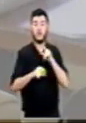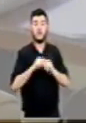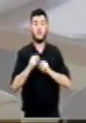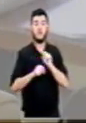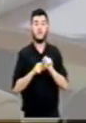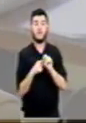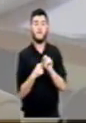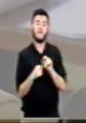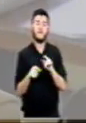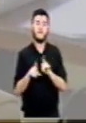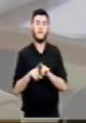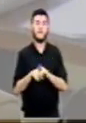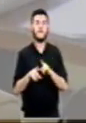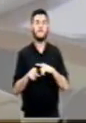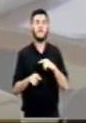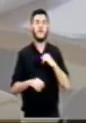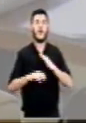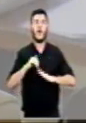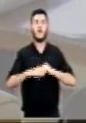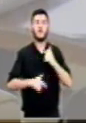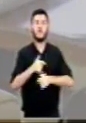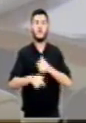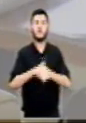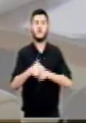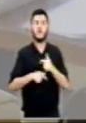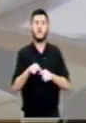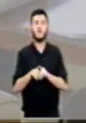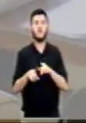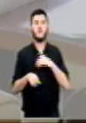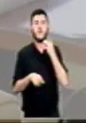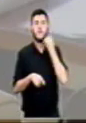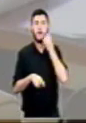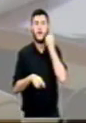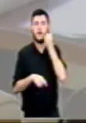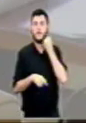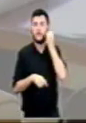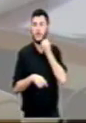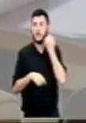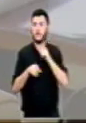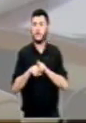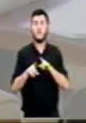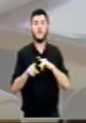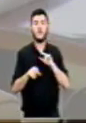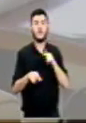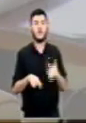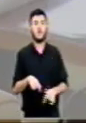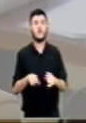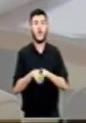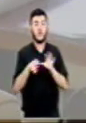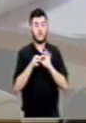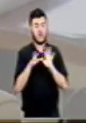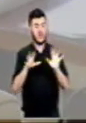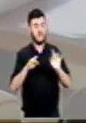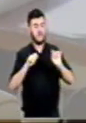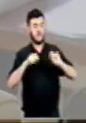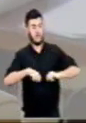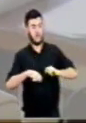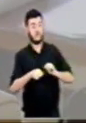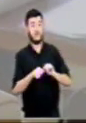na ambiência de atuação dos parlamentares ou de parlamentares também não autoriza isoladamente